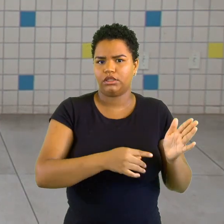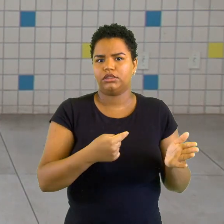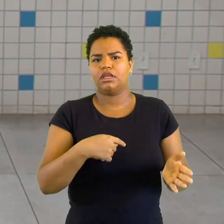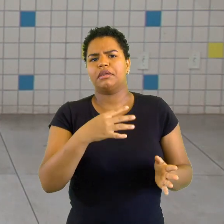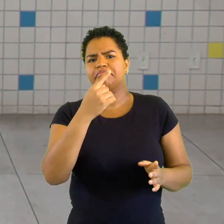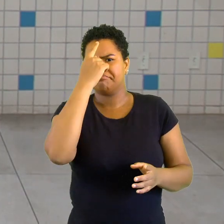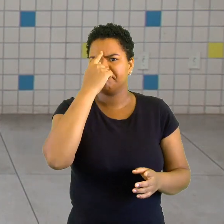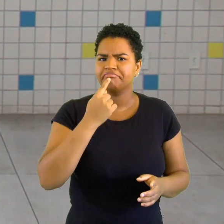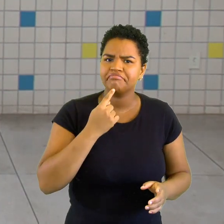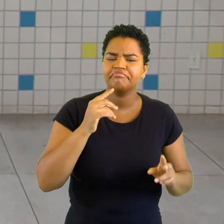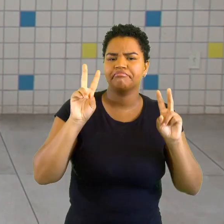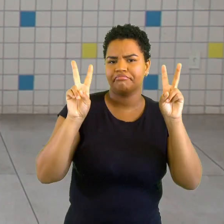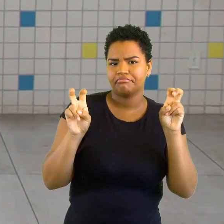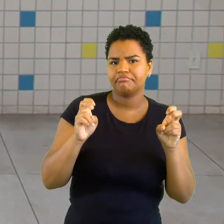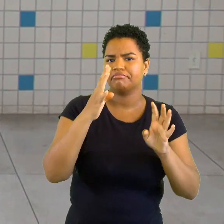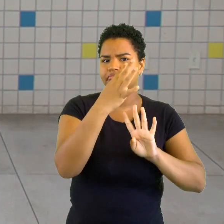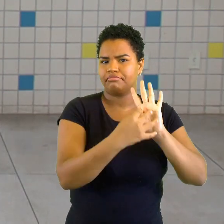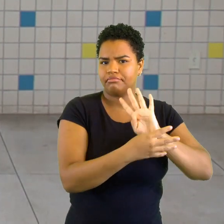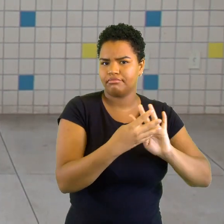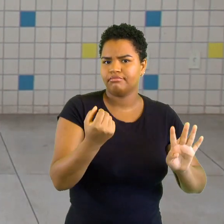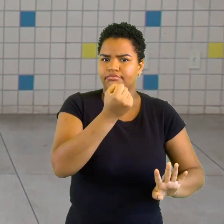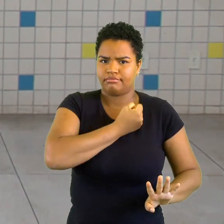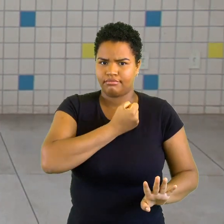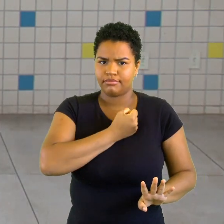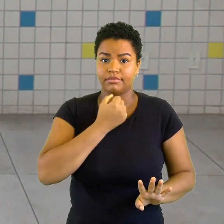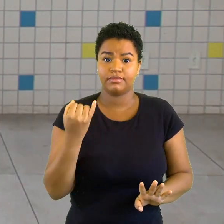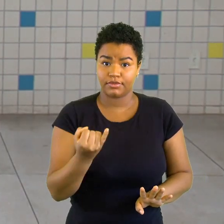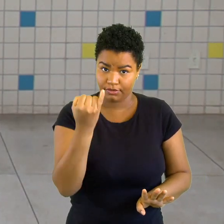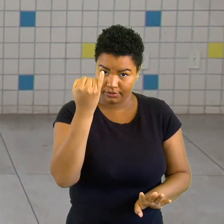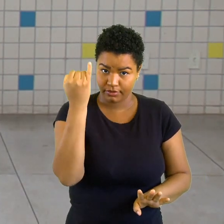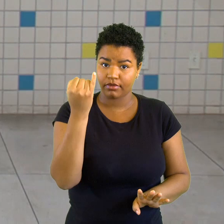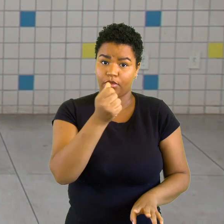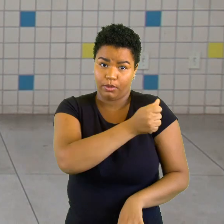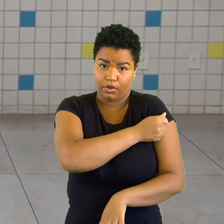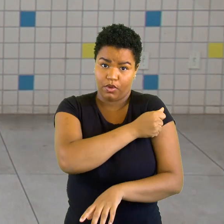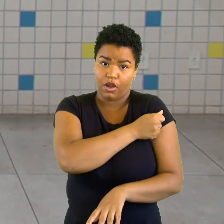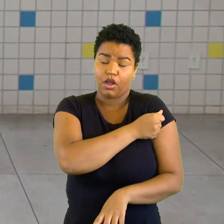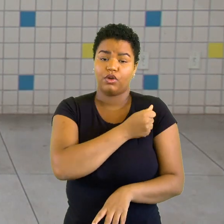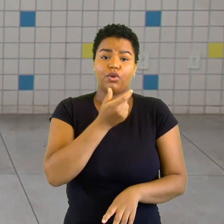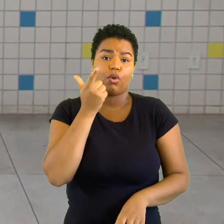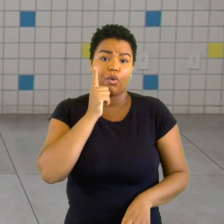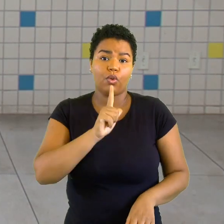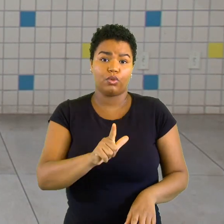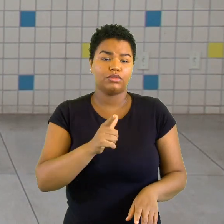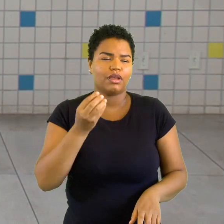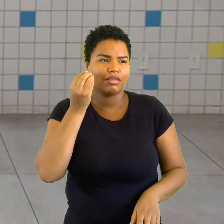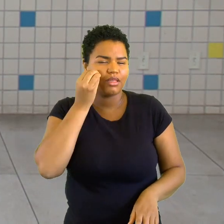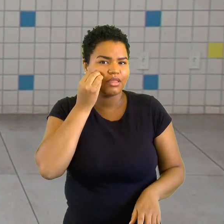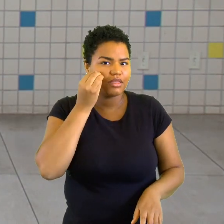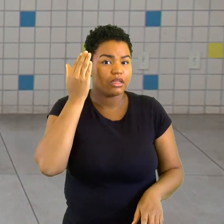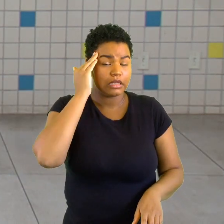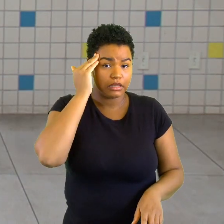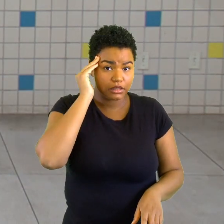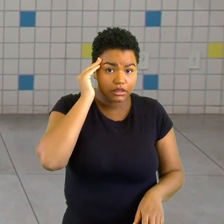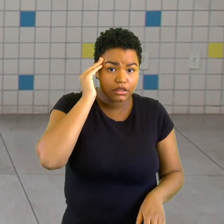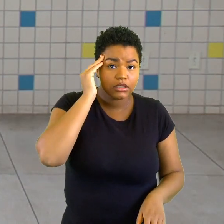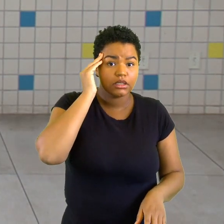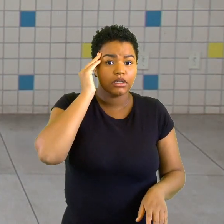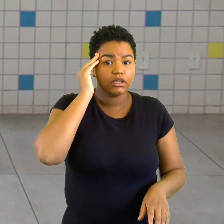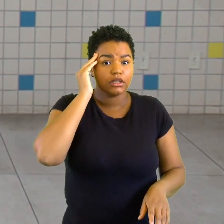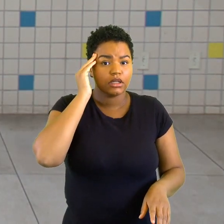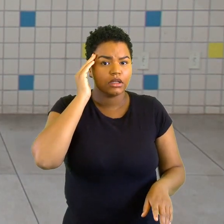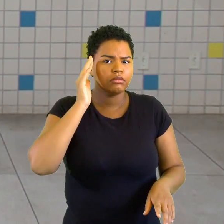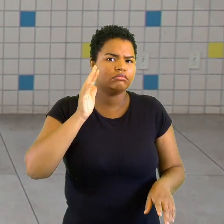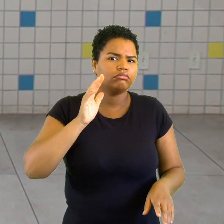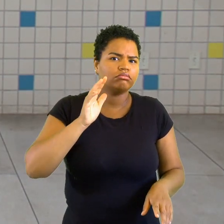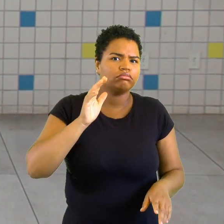números, tudo isso é importante para que o aluno consiga depreender ali qual seria o possível